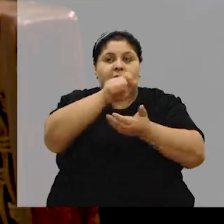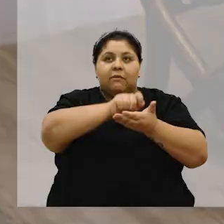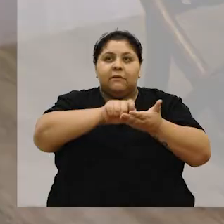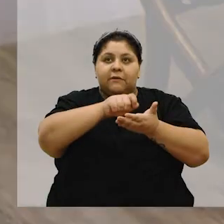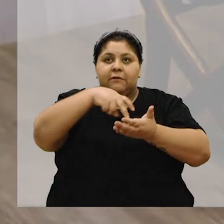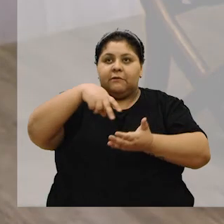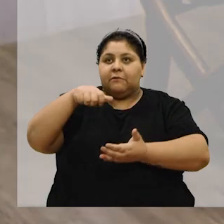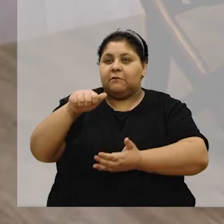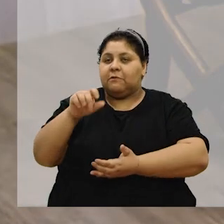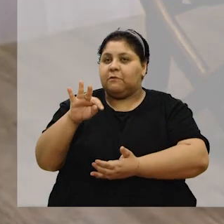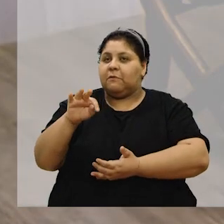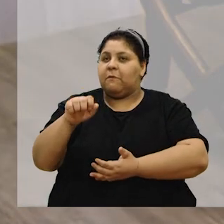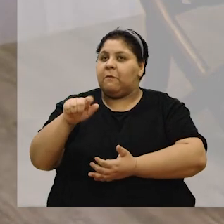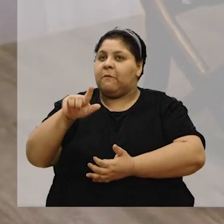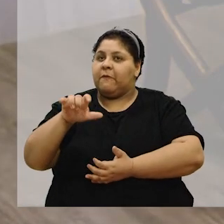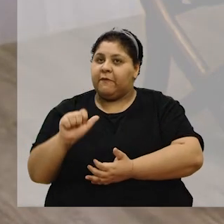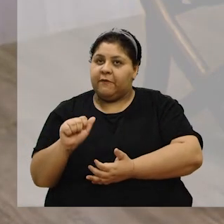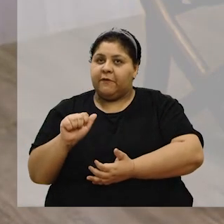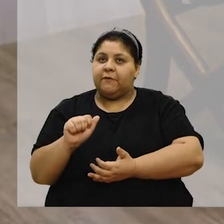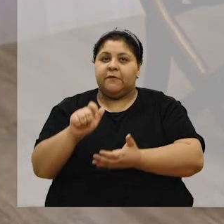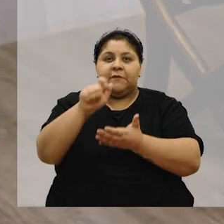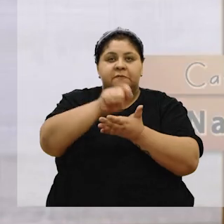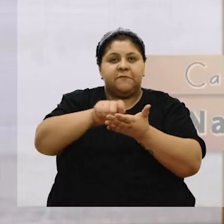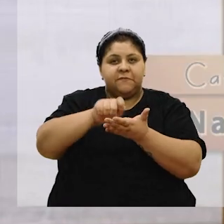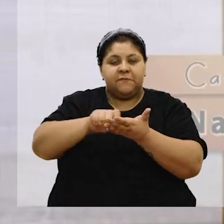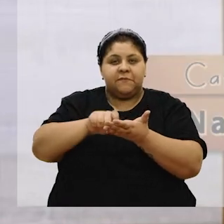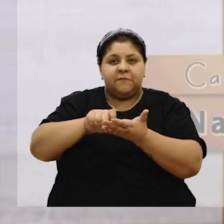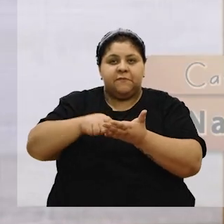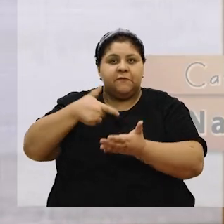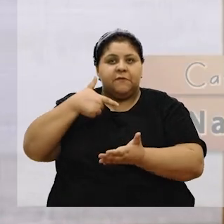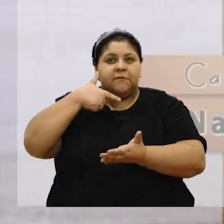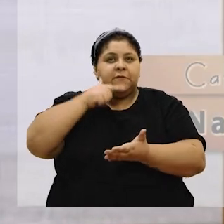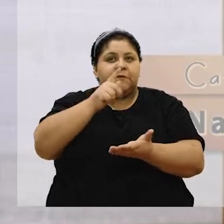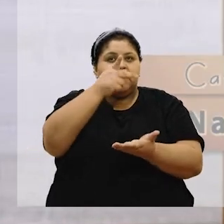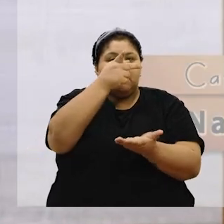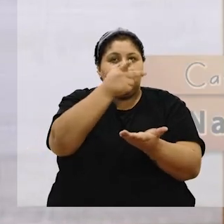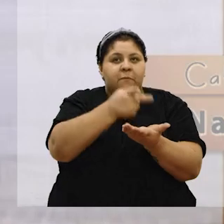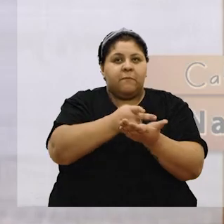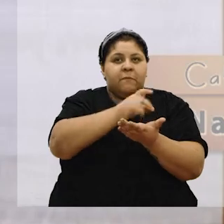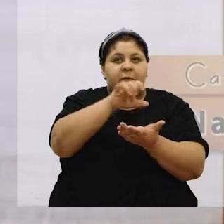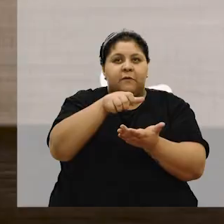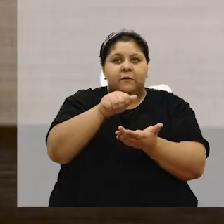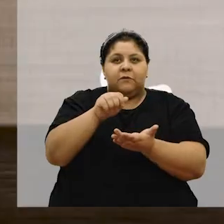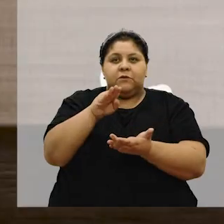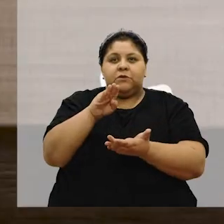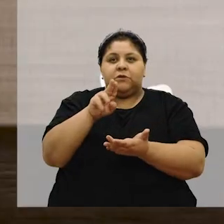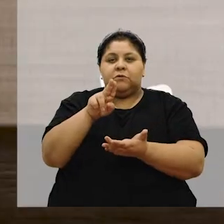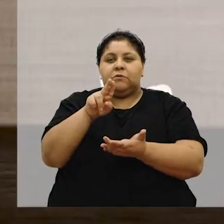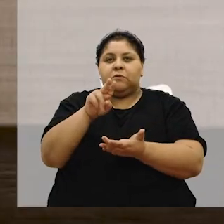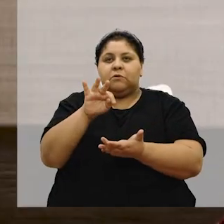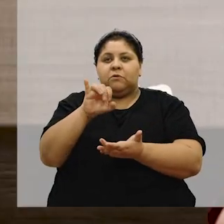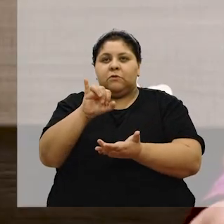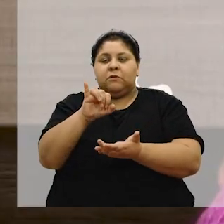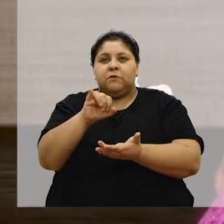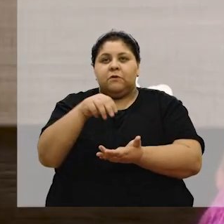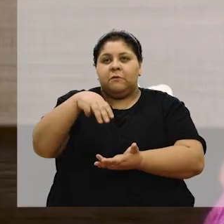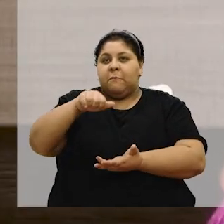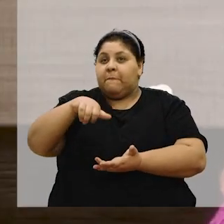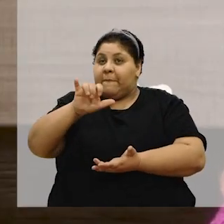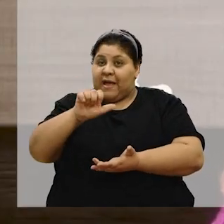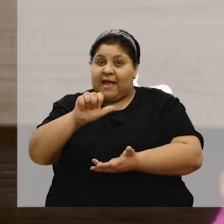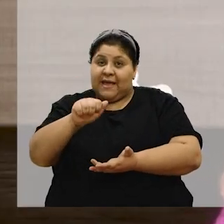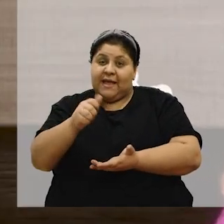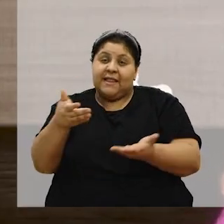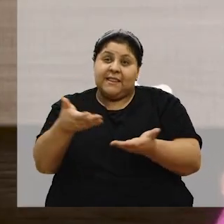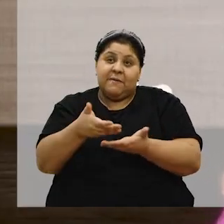passaram escritores como Natália Borges Polesso, escritora que ganhou o Prêmio Jabuti, Maia Falck, a escritora